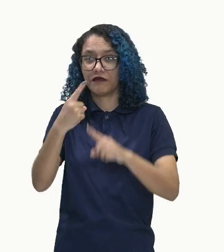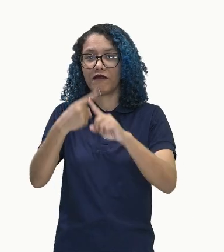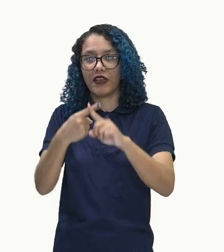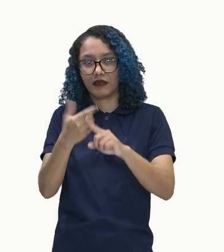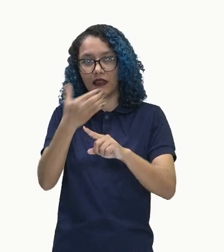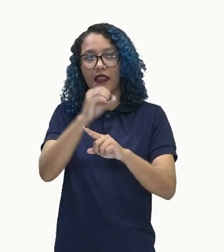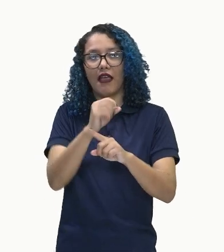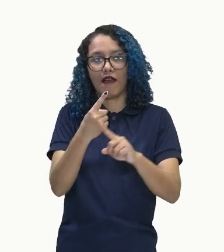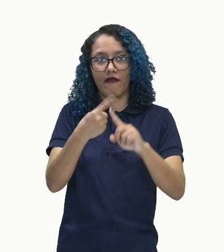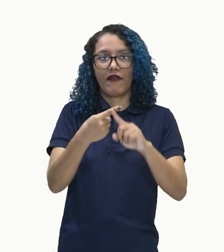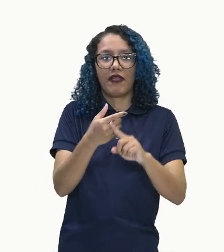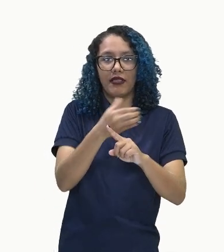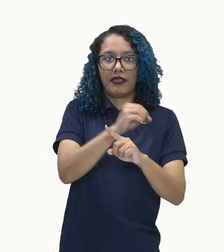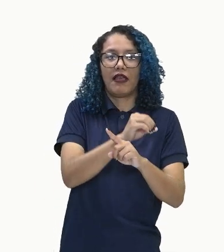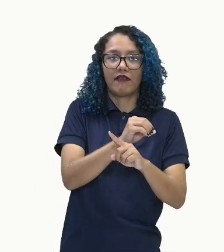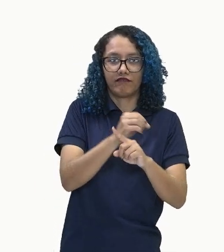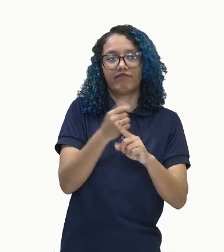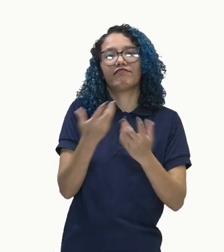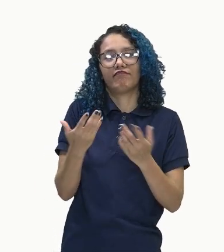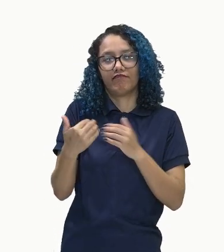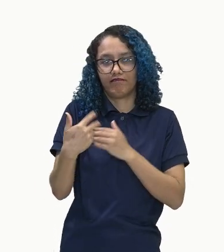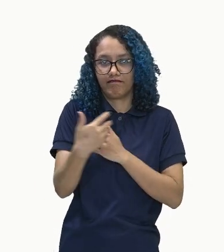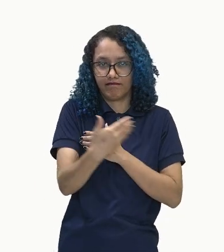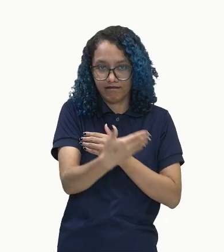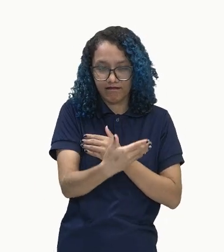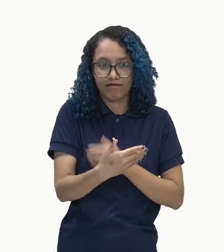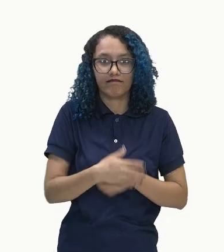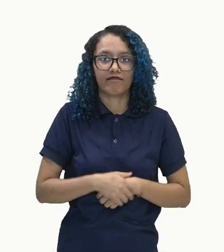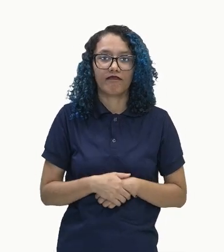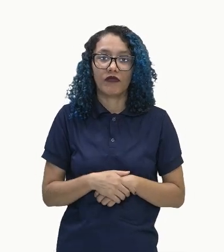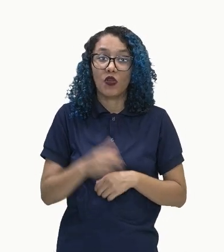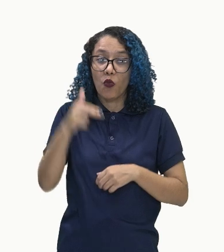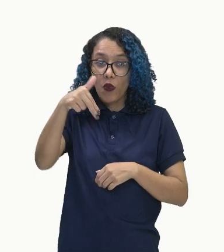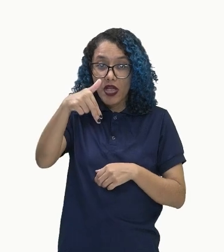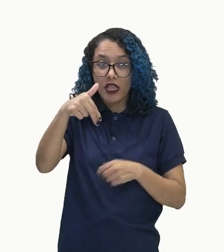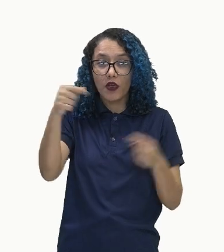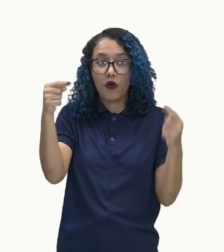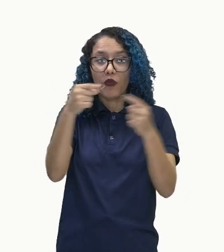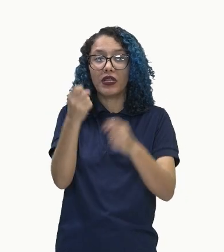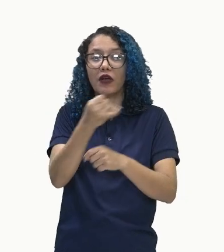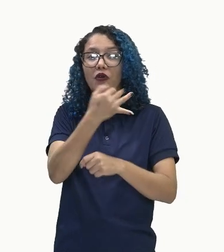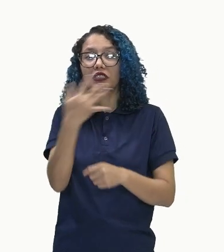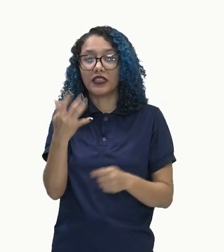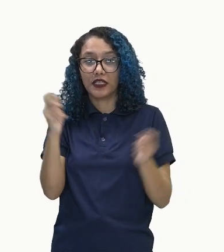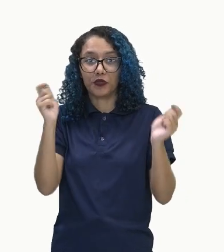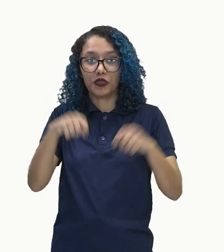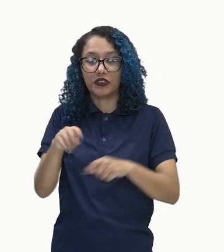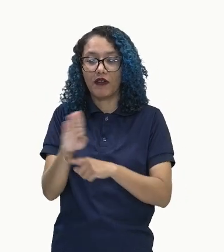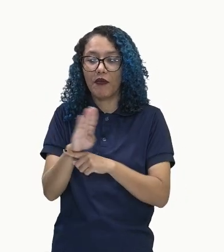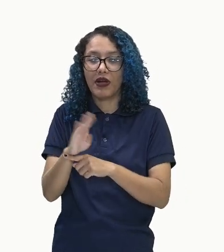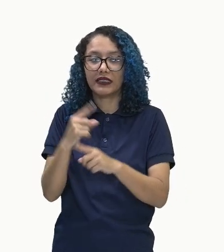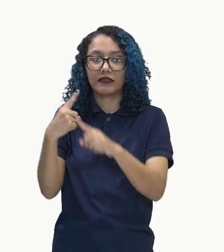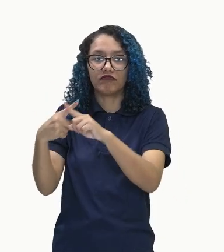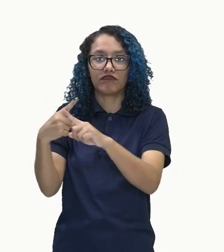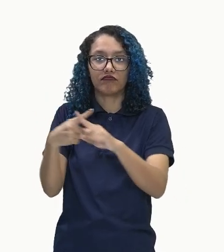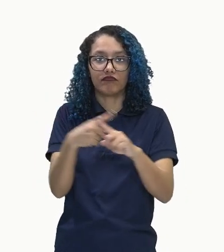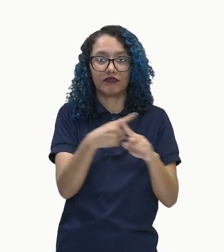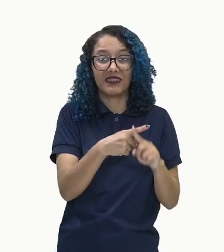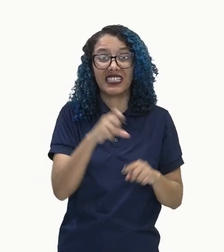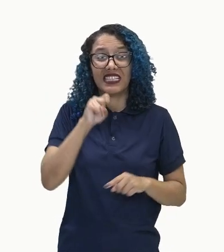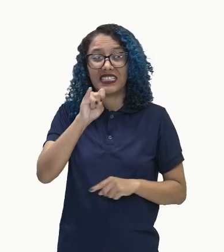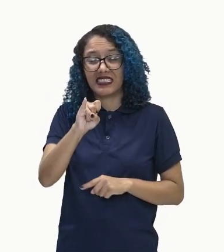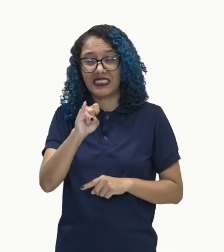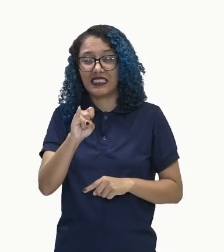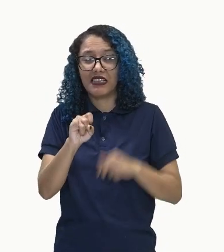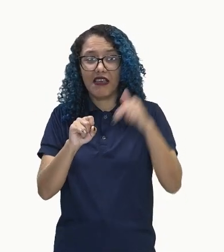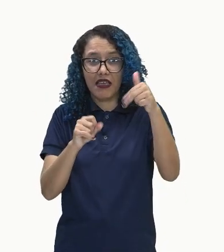Bom, isso aqui é a definição clássica de potenciação, né? O n ele indica quantas vezes a base será multiplicada. Quer dizer, se o n for 2, o